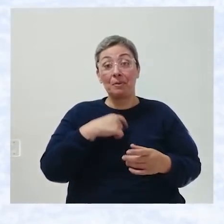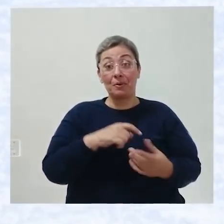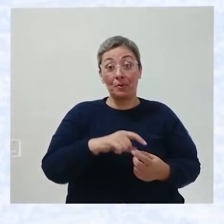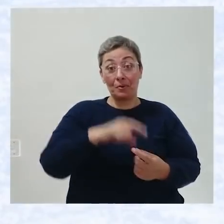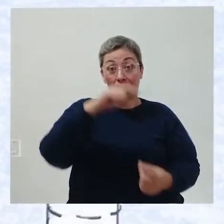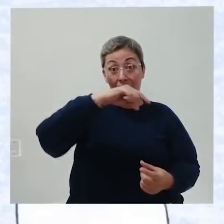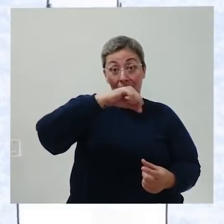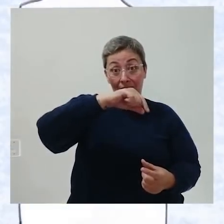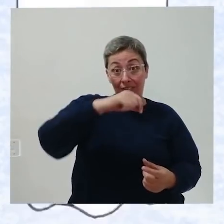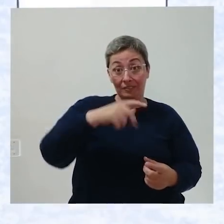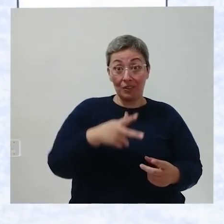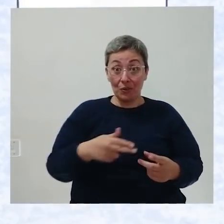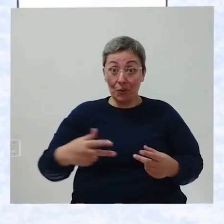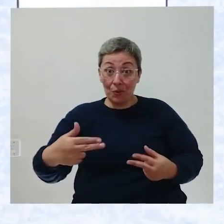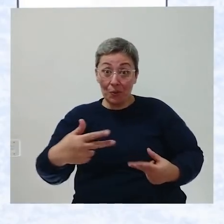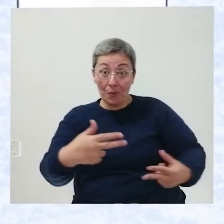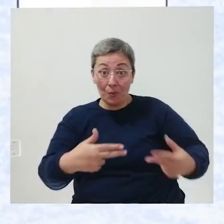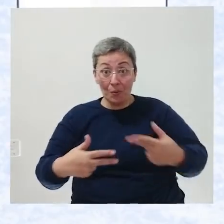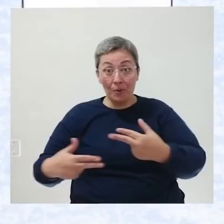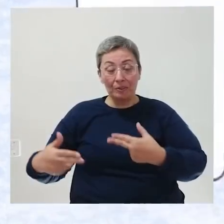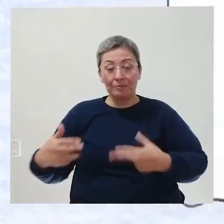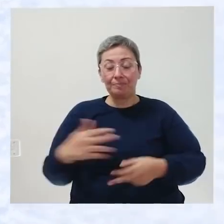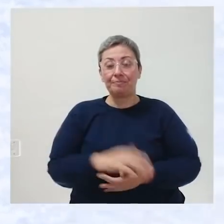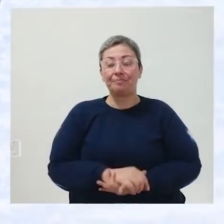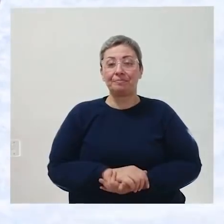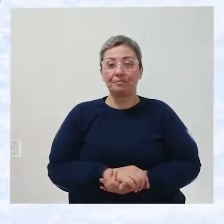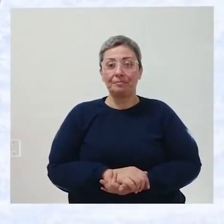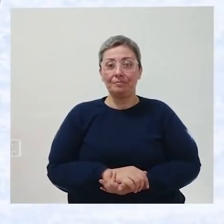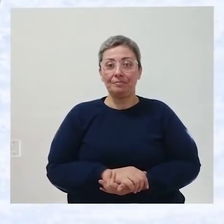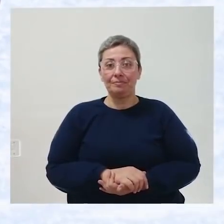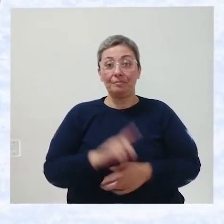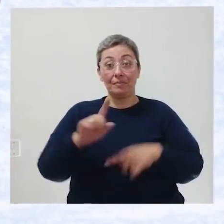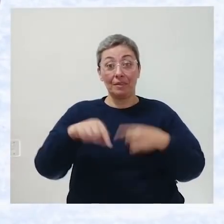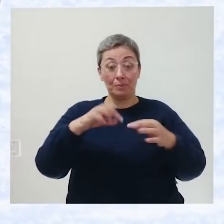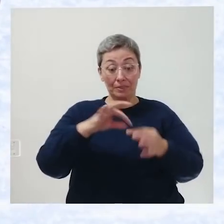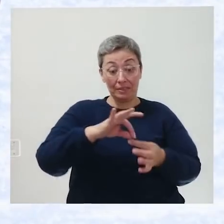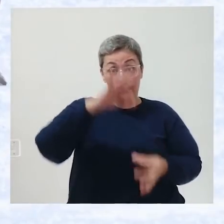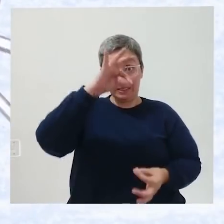A mãe de Patrícia pegou 4 garrafas PET e cortou assim.